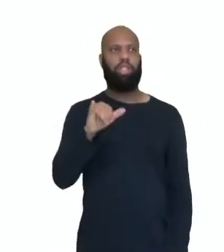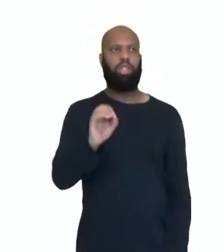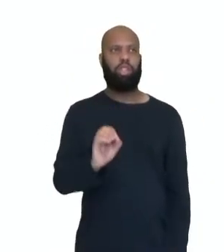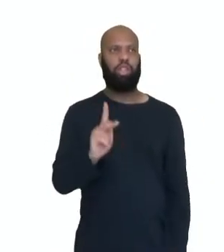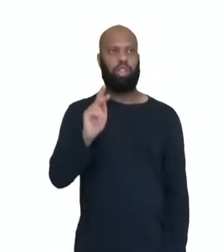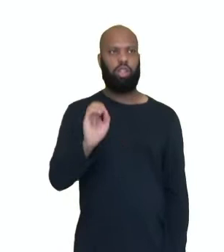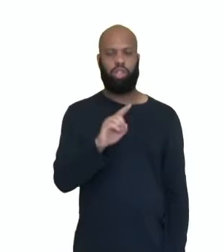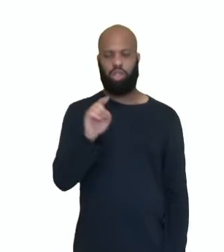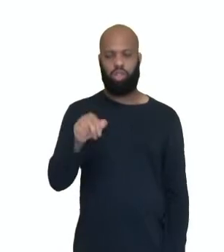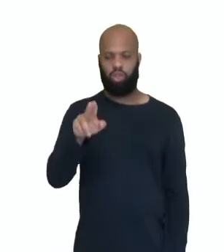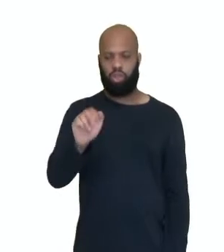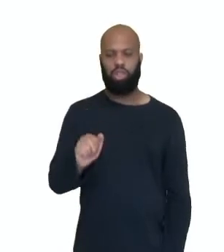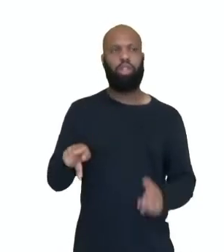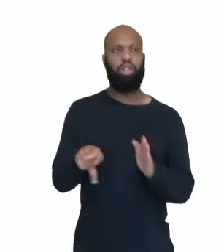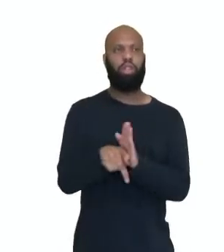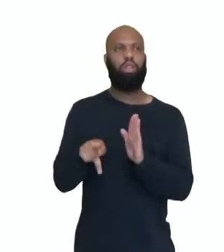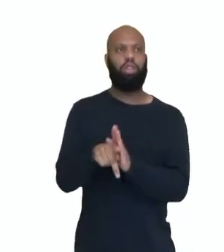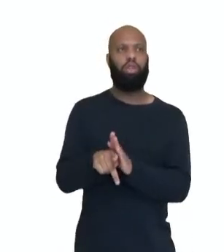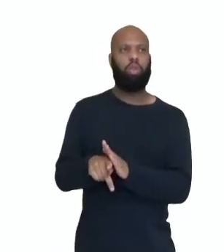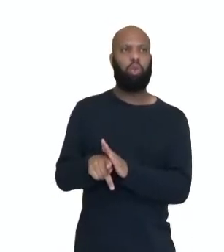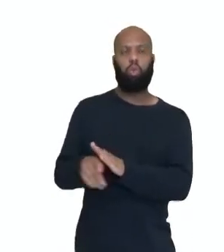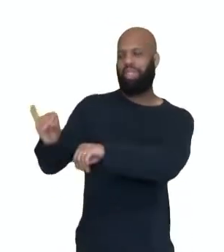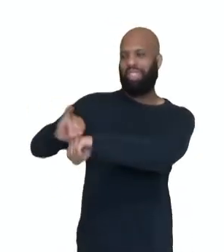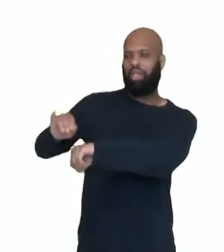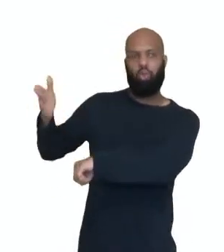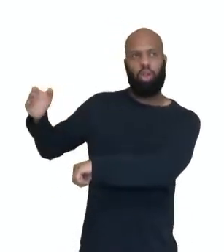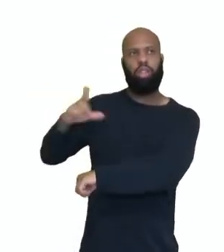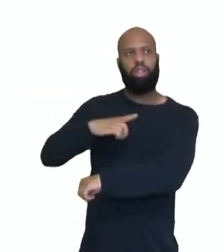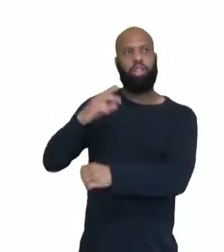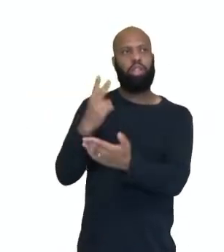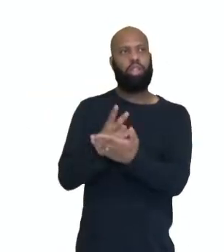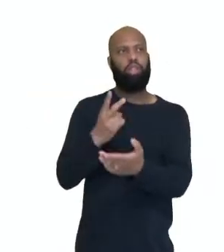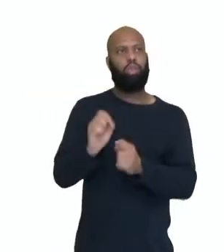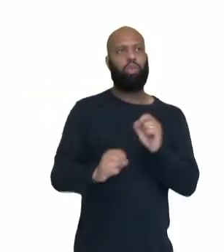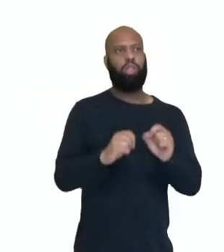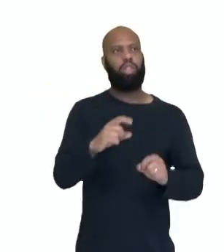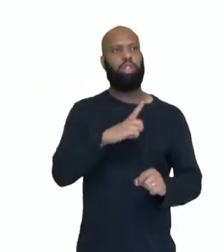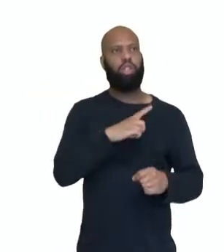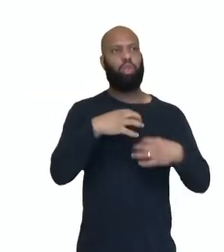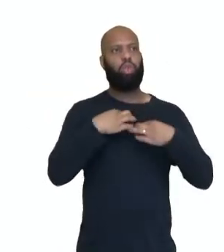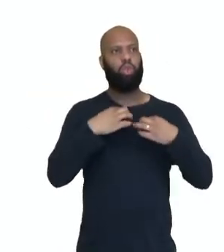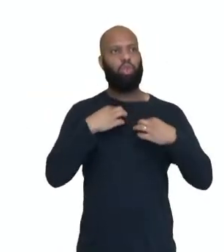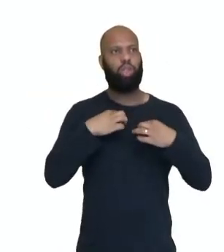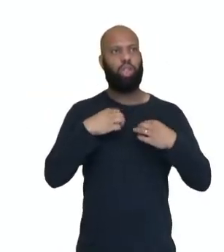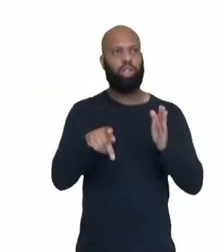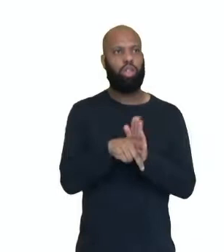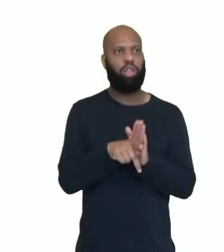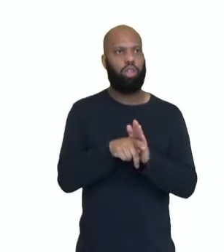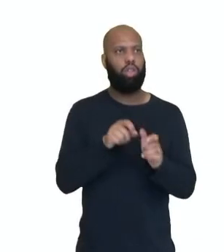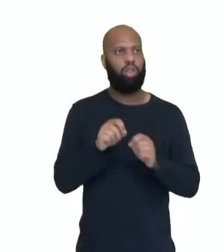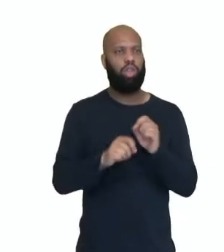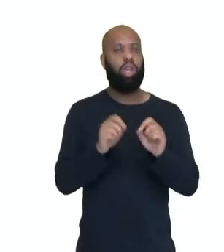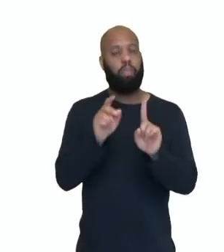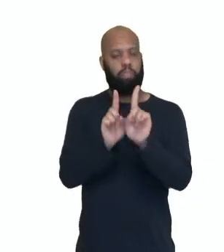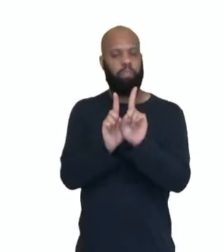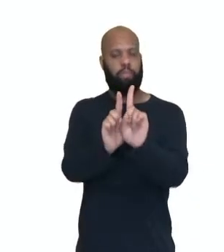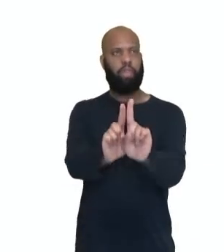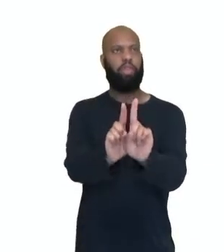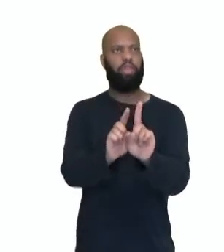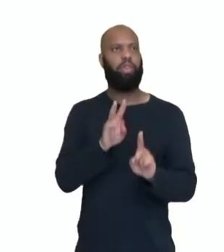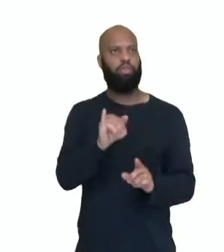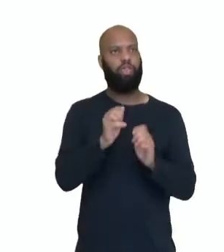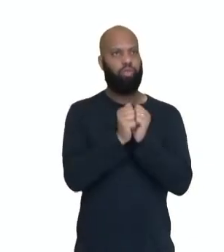no centro ali da imagem, e ele sempre vai ter o Tashimoshi, que é o porta-espadas, que vai acompanhar, e